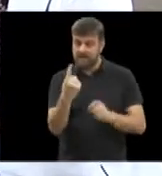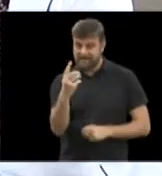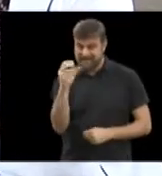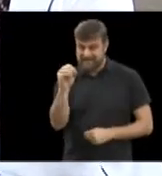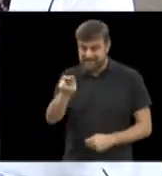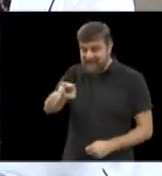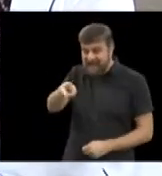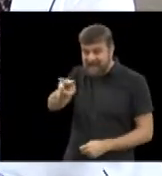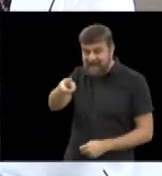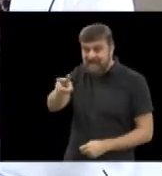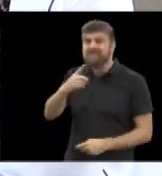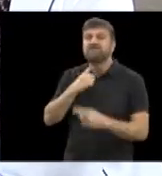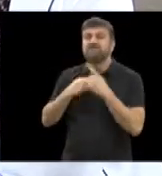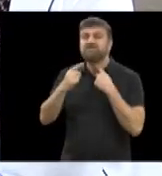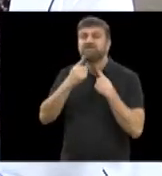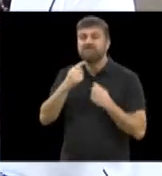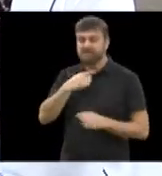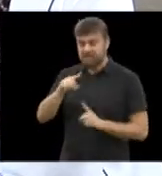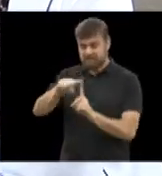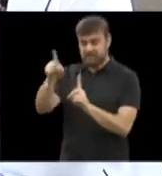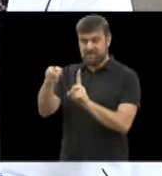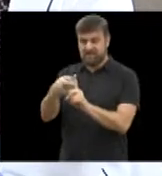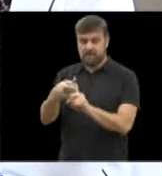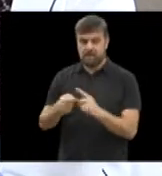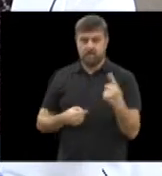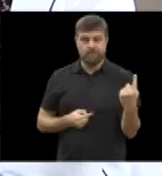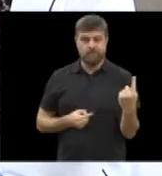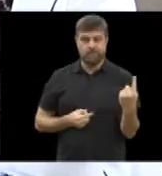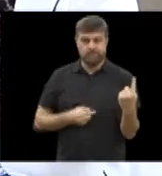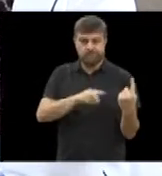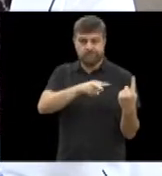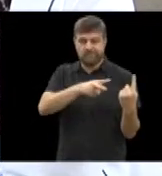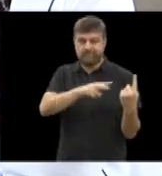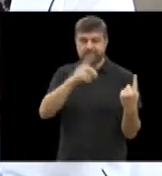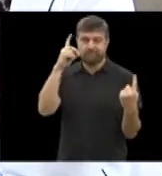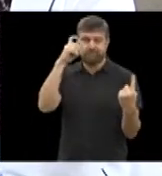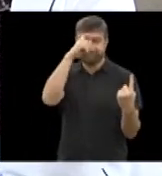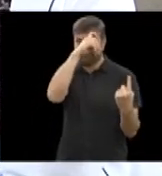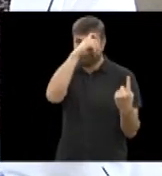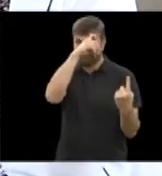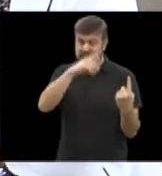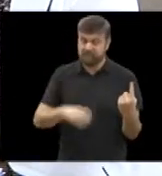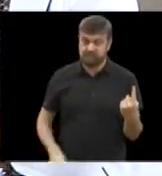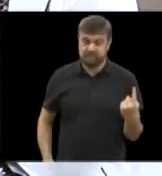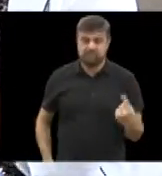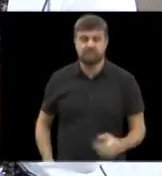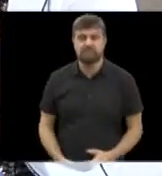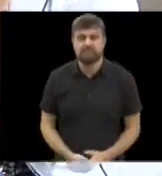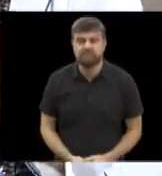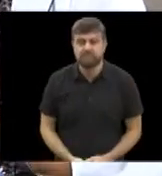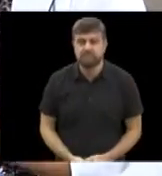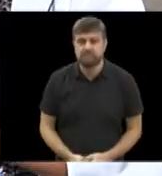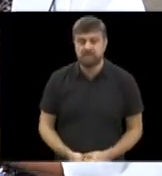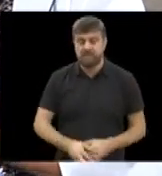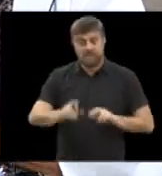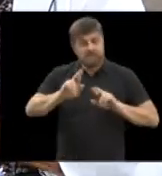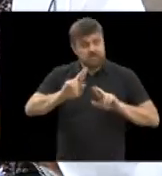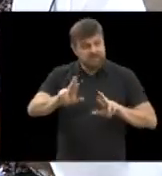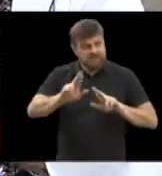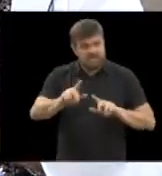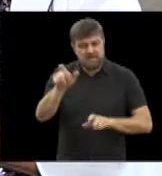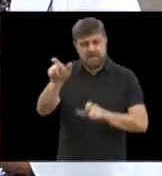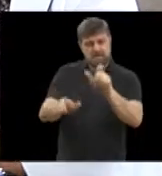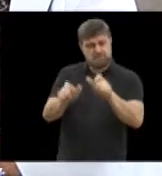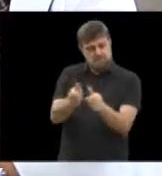10 casais que pretendem ter filhos, um vai ter dificuldade, provavelmente. E, ao contrário do que